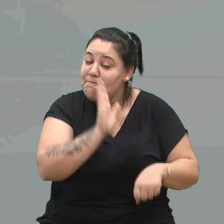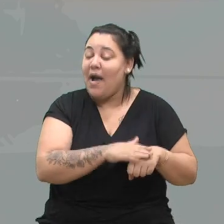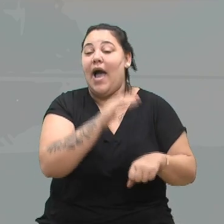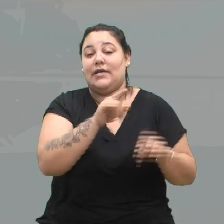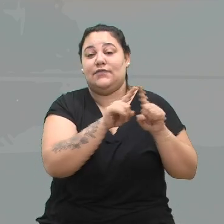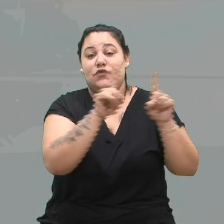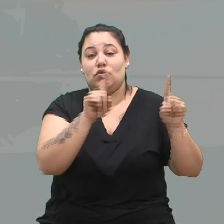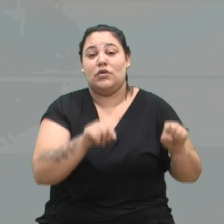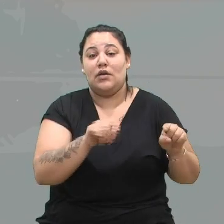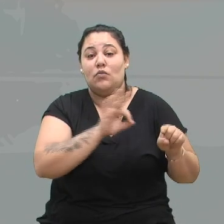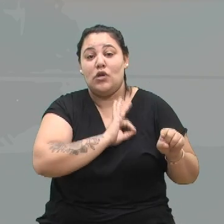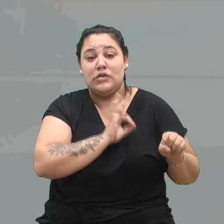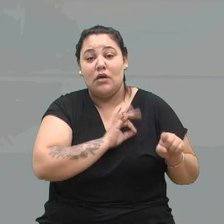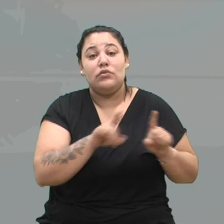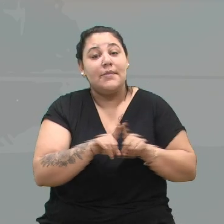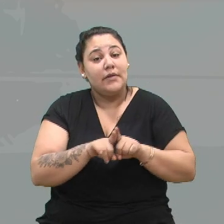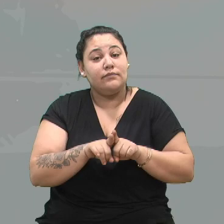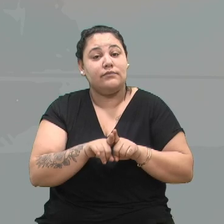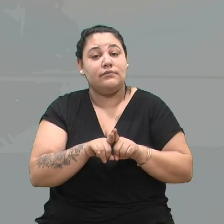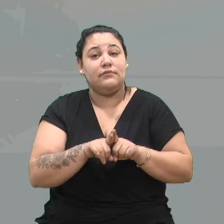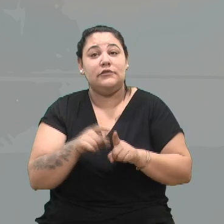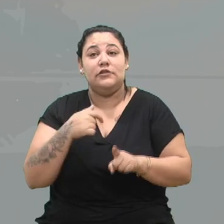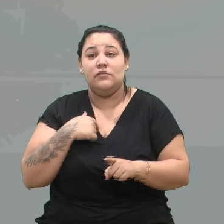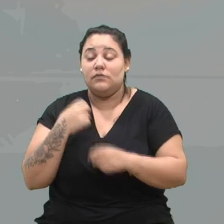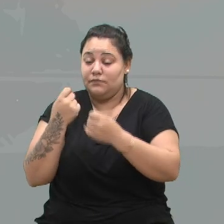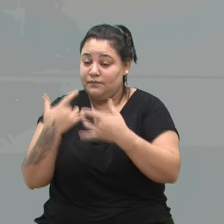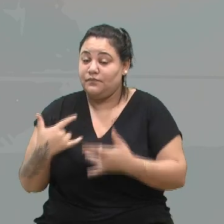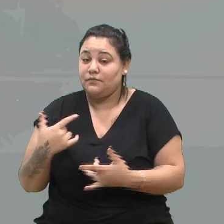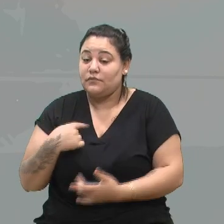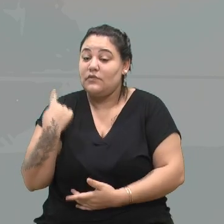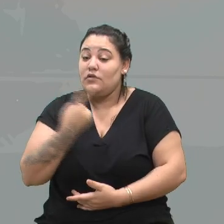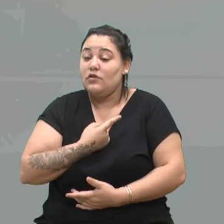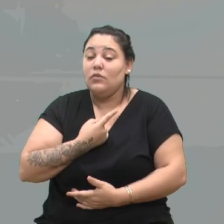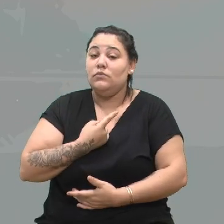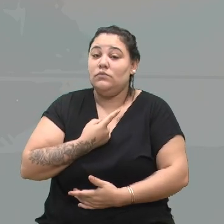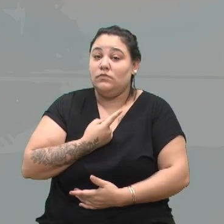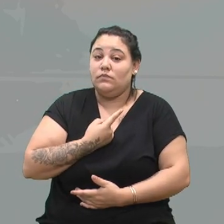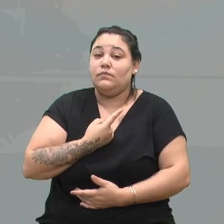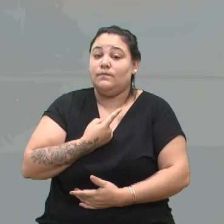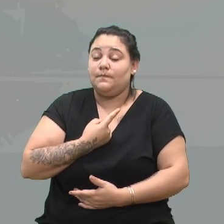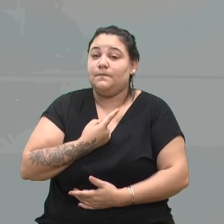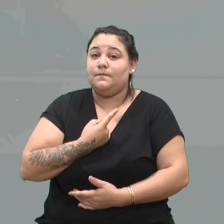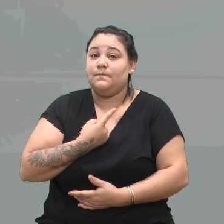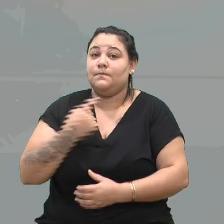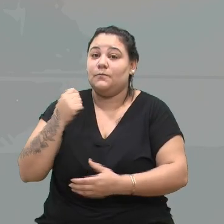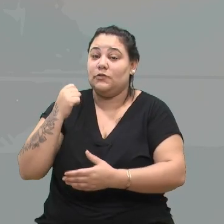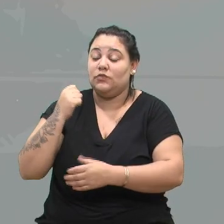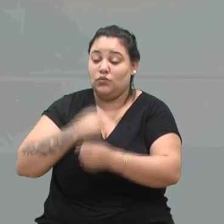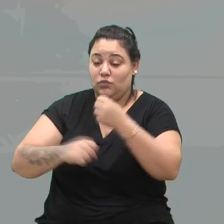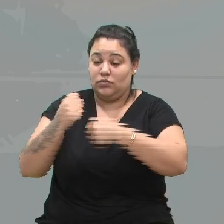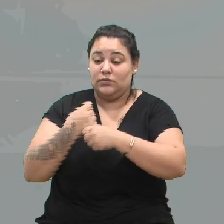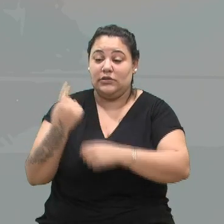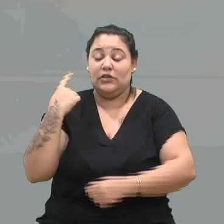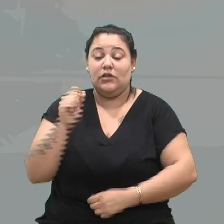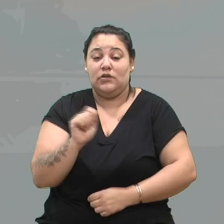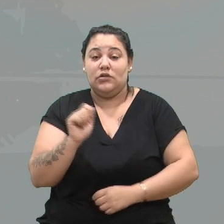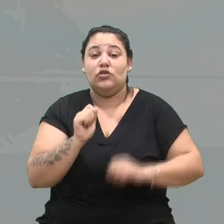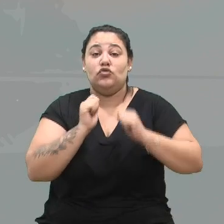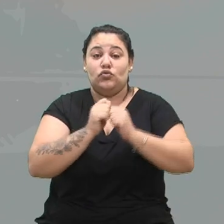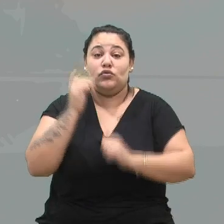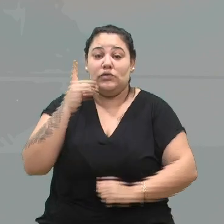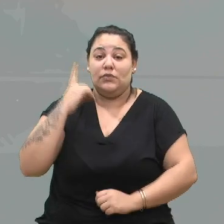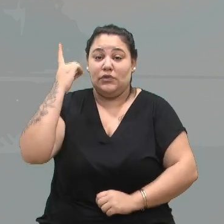ressaltar a luta desta Casa Legislativa, o ano passado, em agosto, junto com o deputado